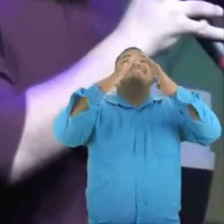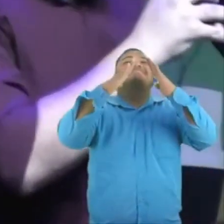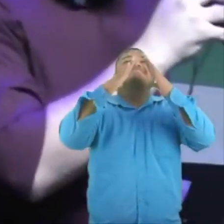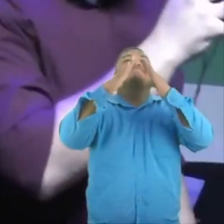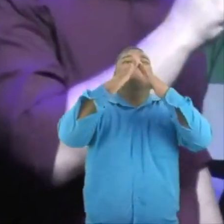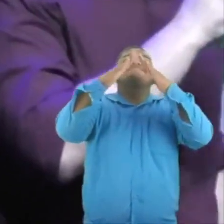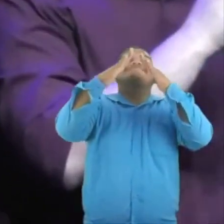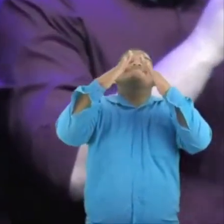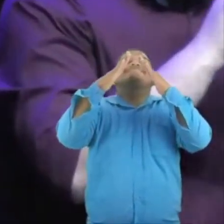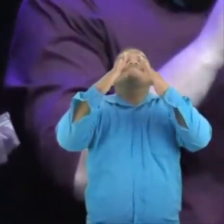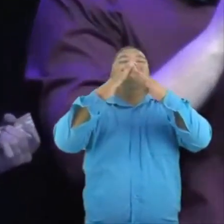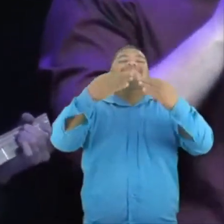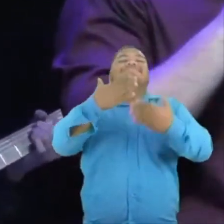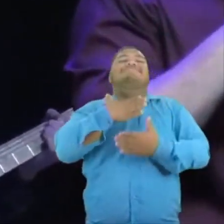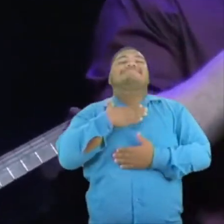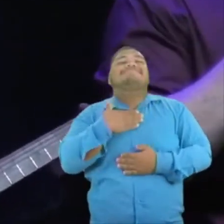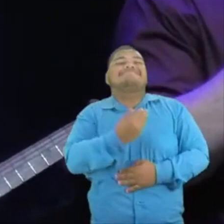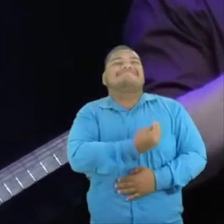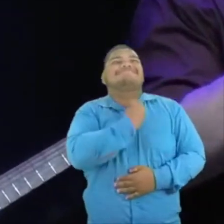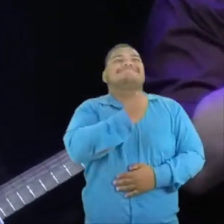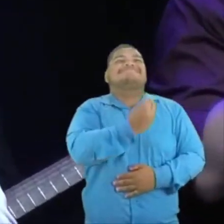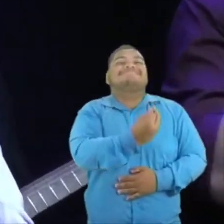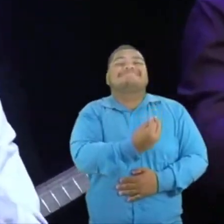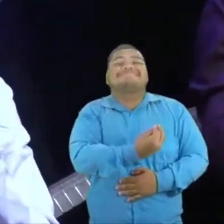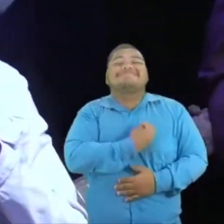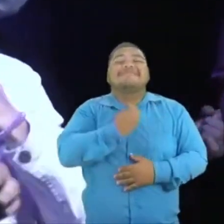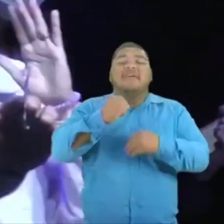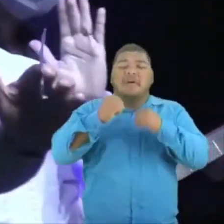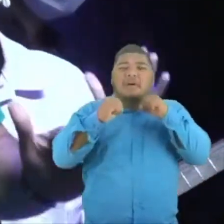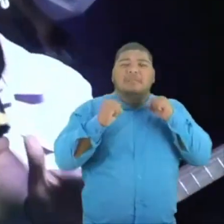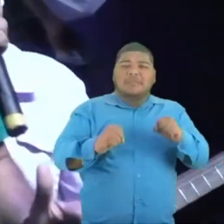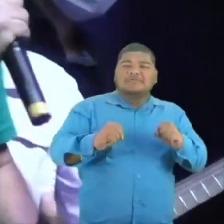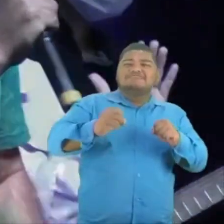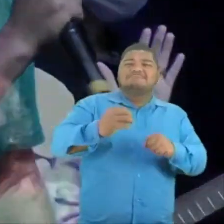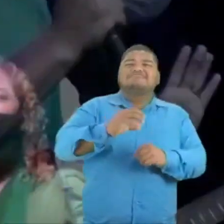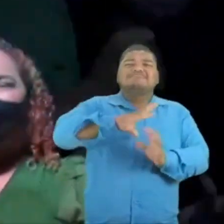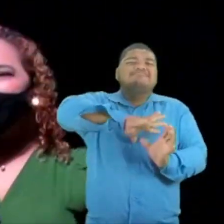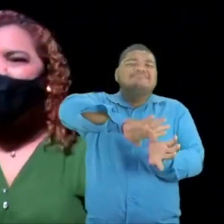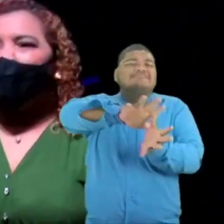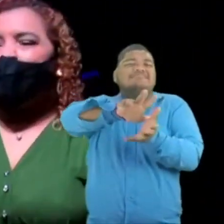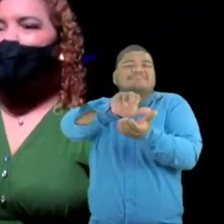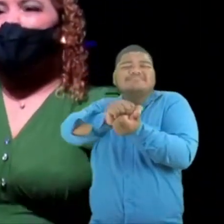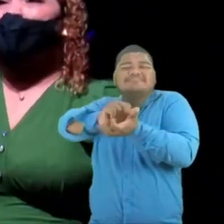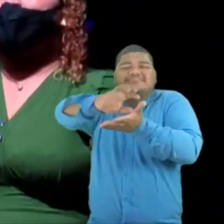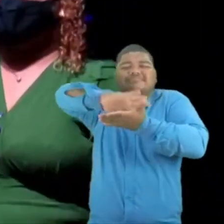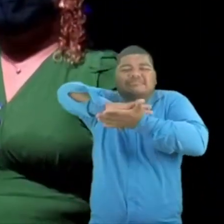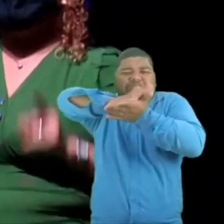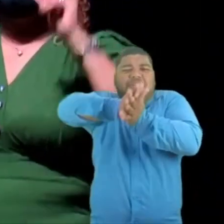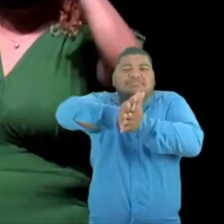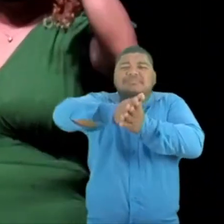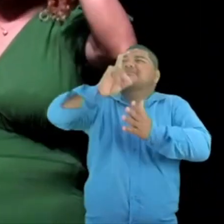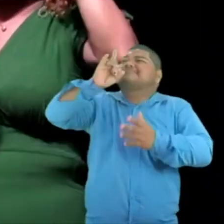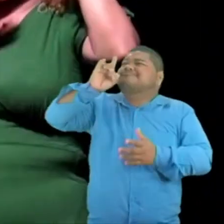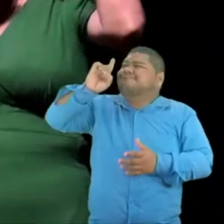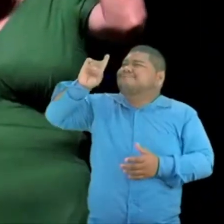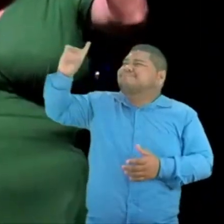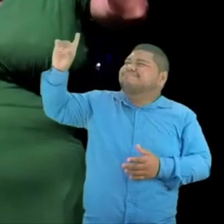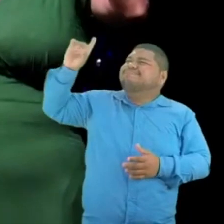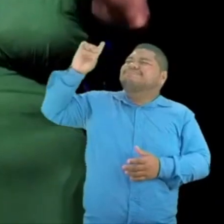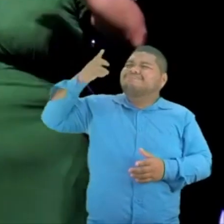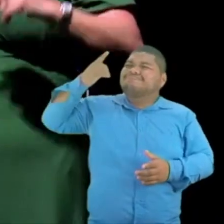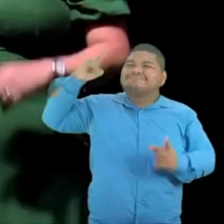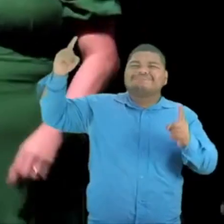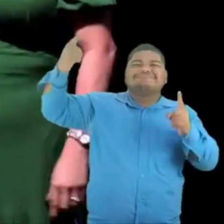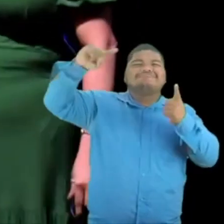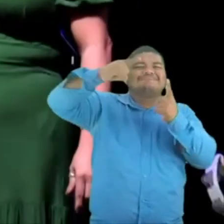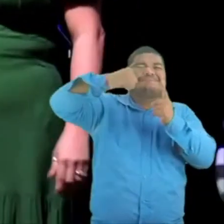casa e minha vida. Pode o mundo se abalar, mas o Teu propósito